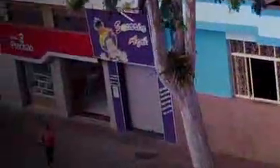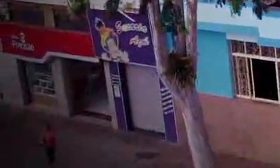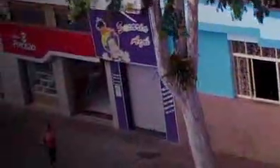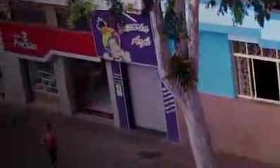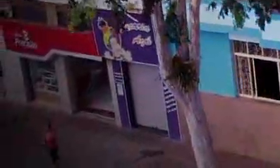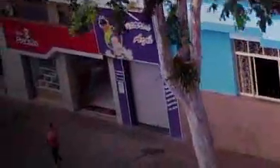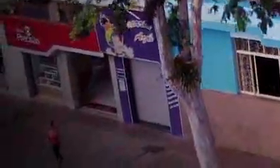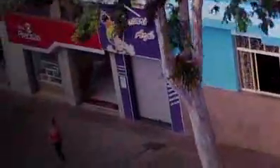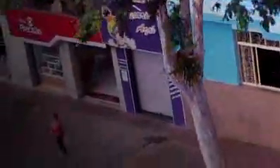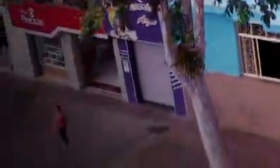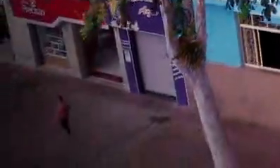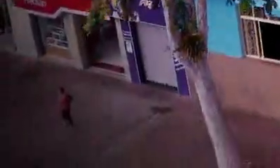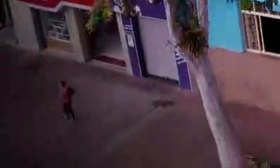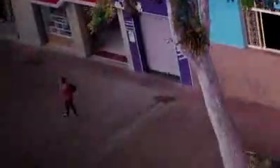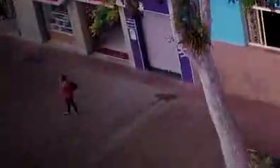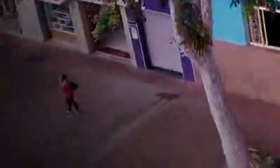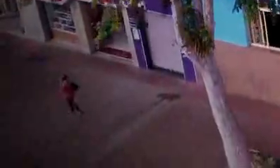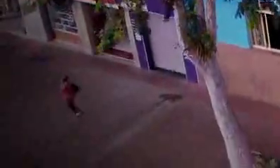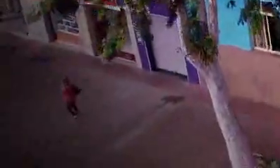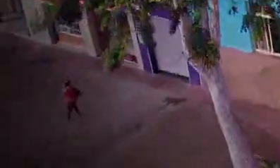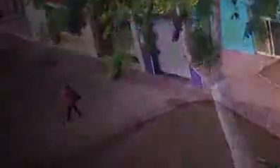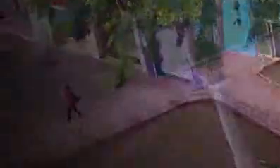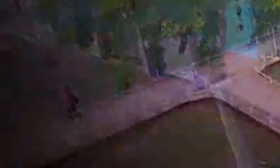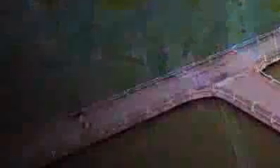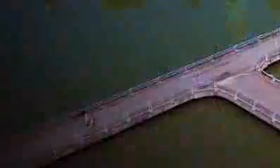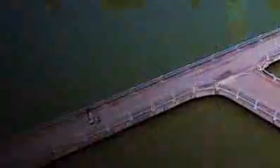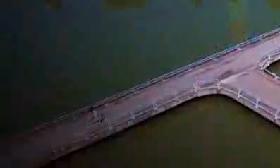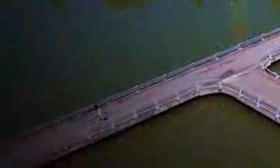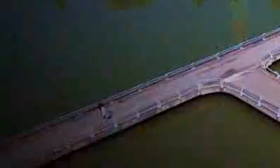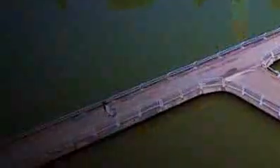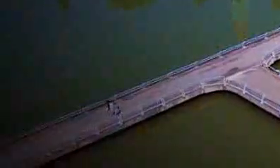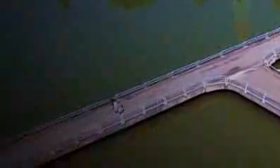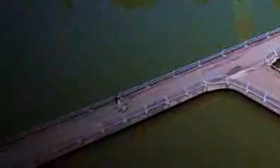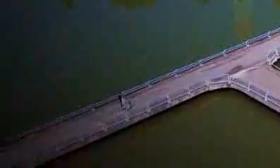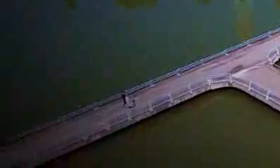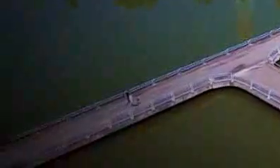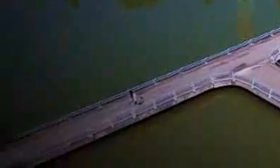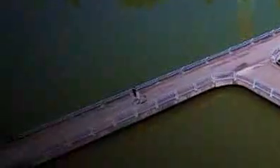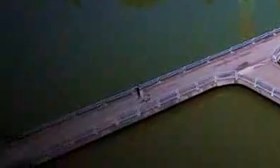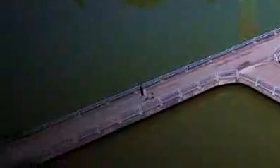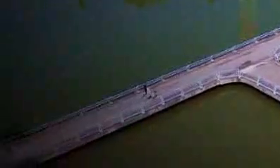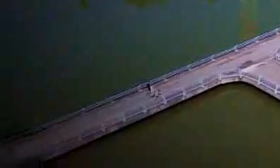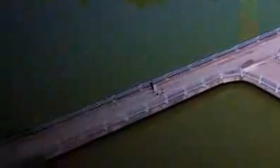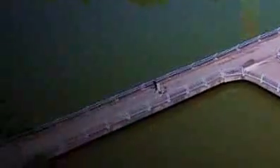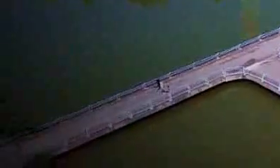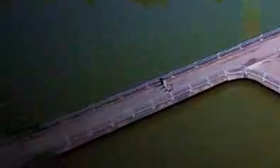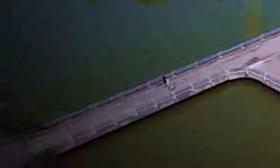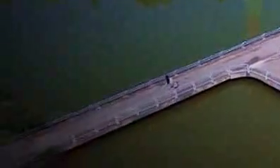Thank you.